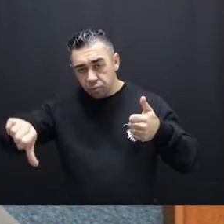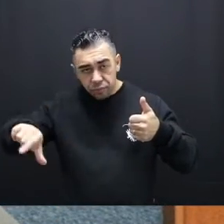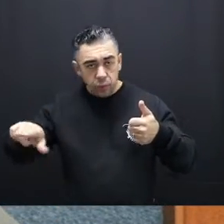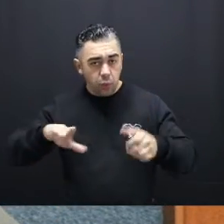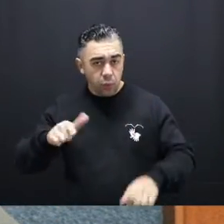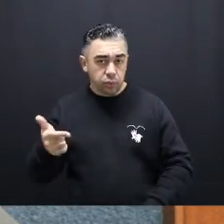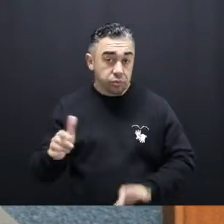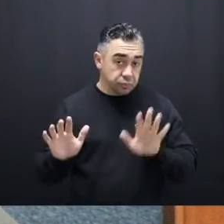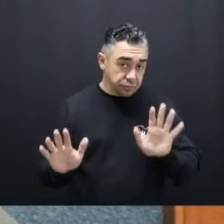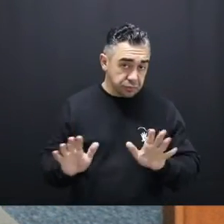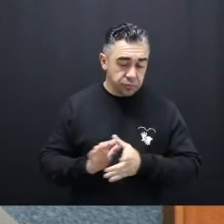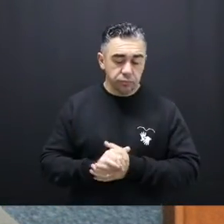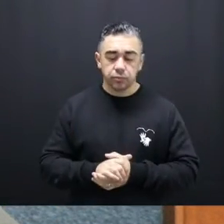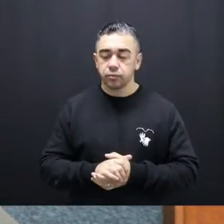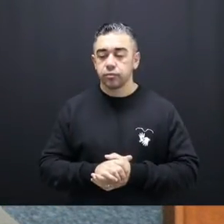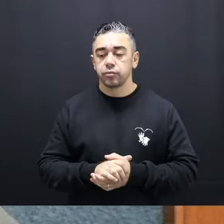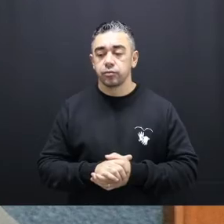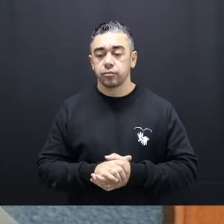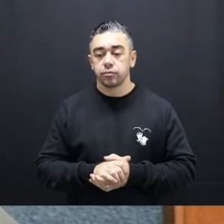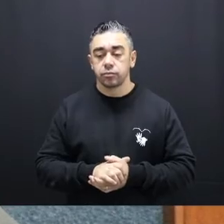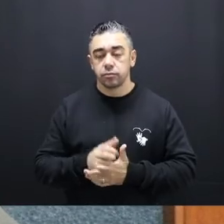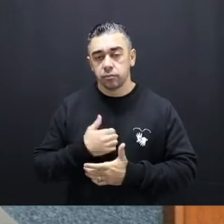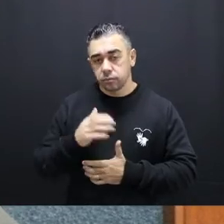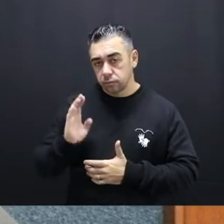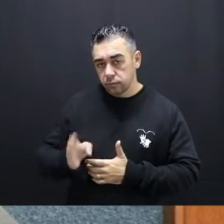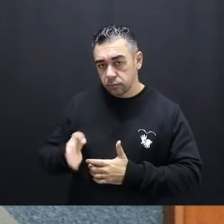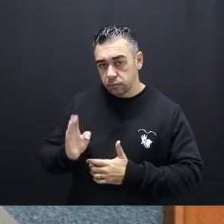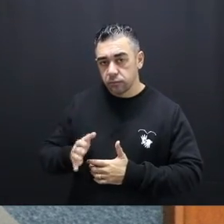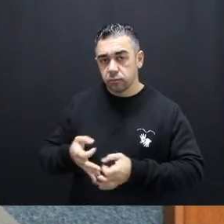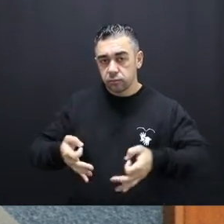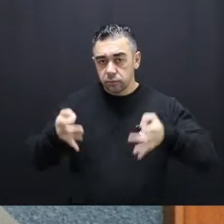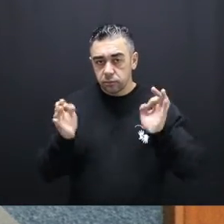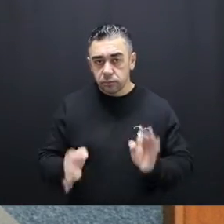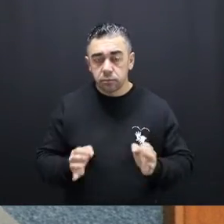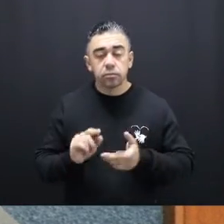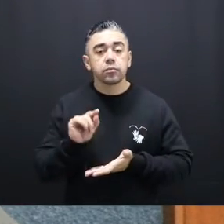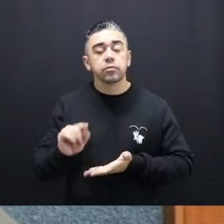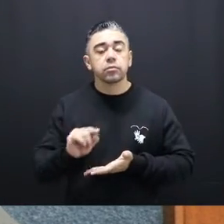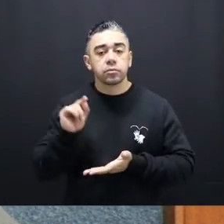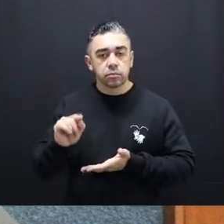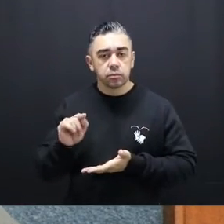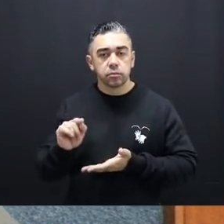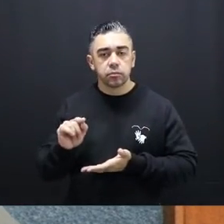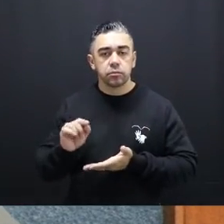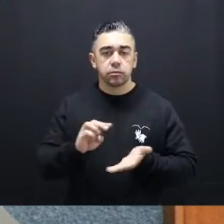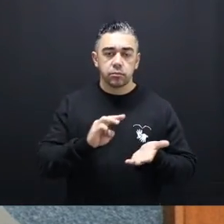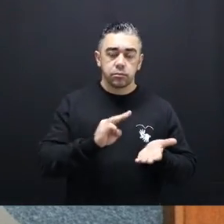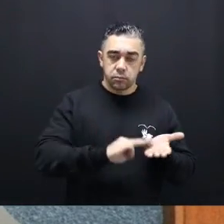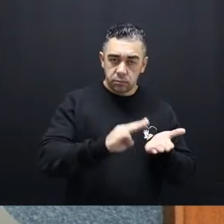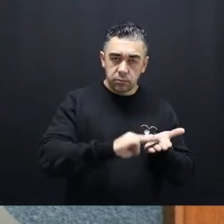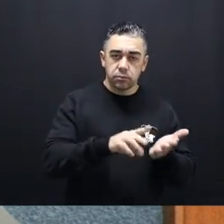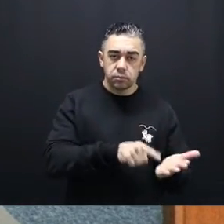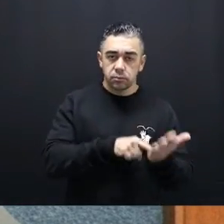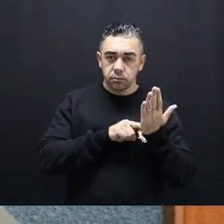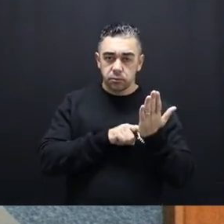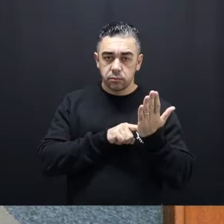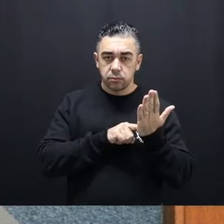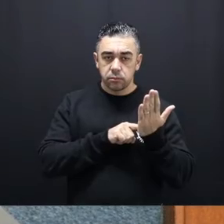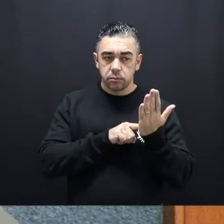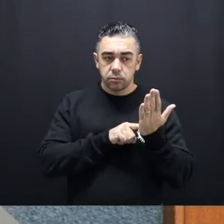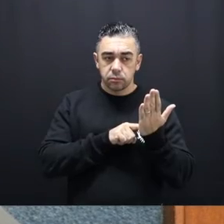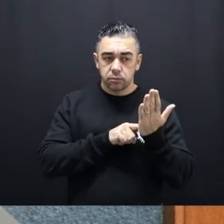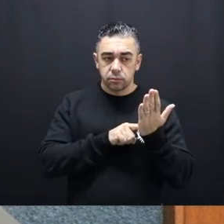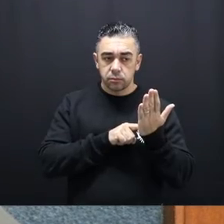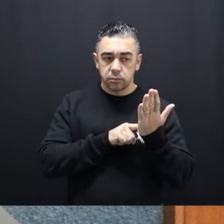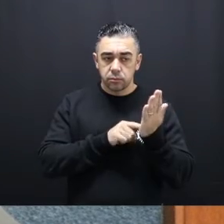e e eu já fui já tinha certeza certeza que o secretário me mostrou do vazamento